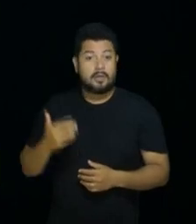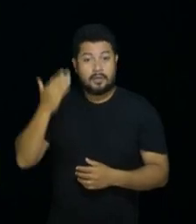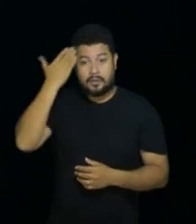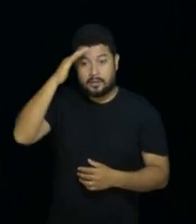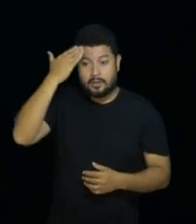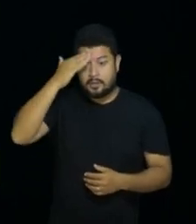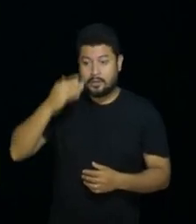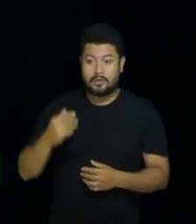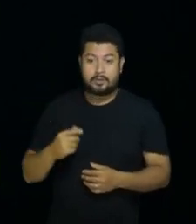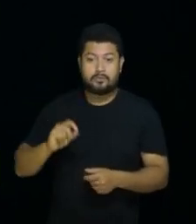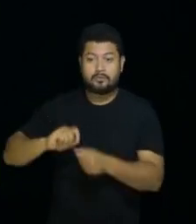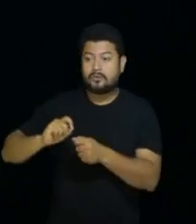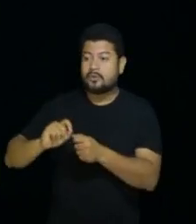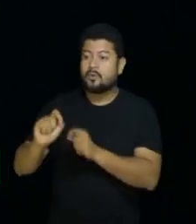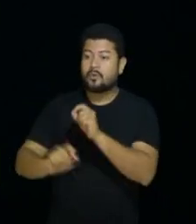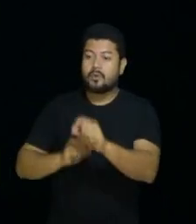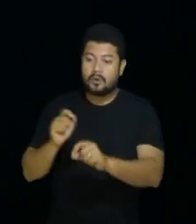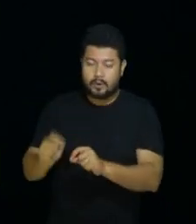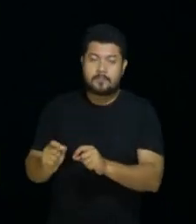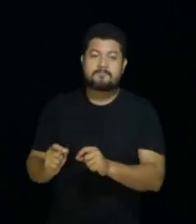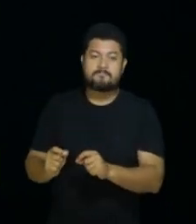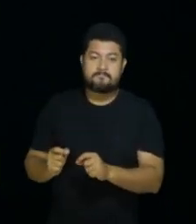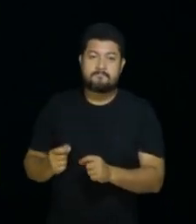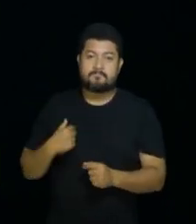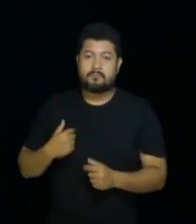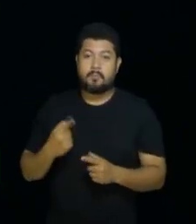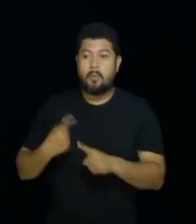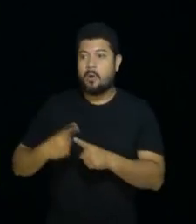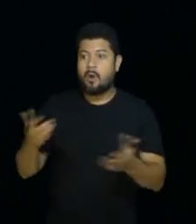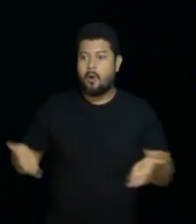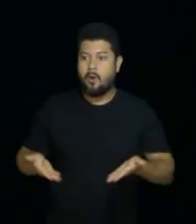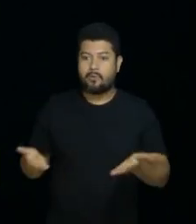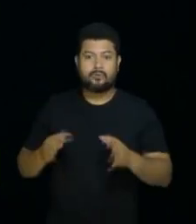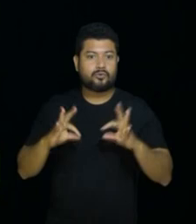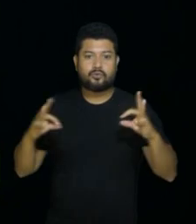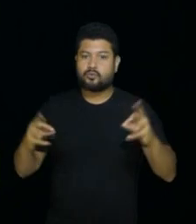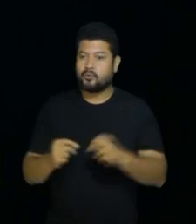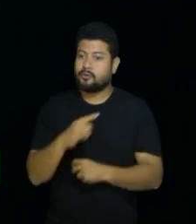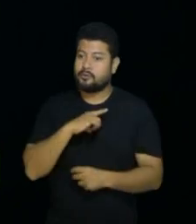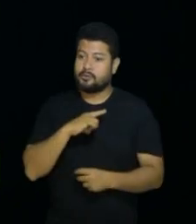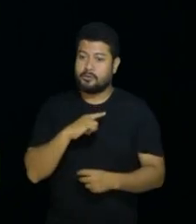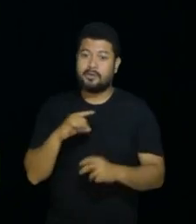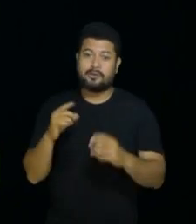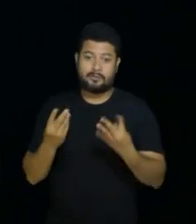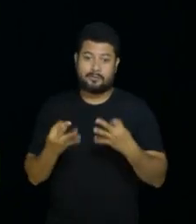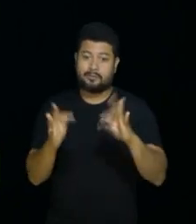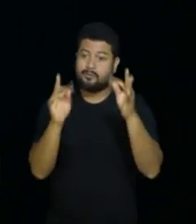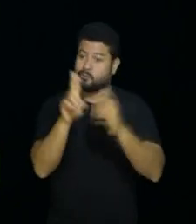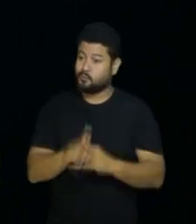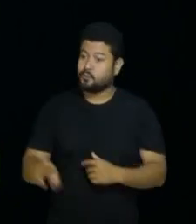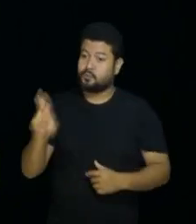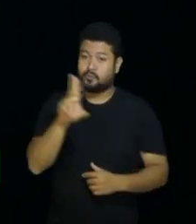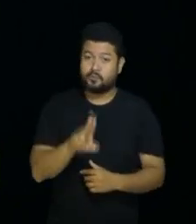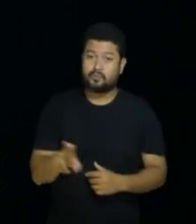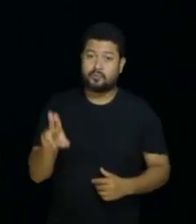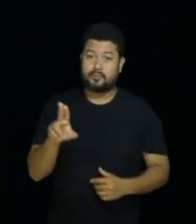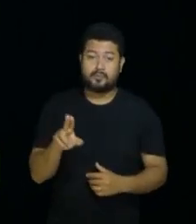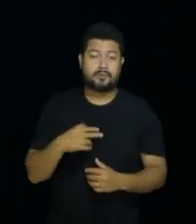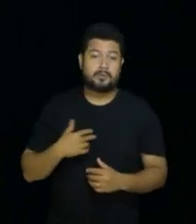tecnologia, porque todo mundo, de alguma maneira, usa tecnologia. Todo mundo tem seu celular aqui, todo mundo com seu